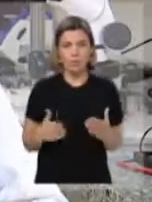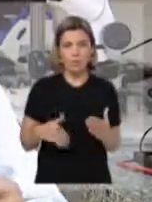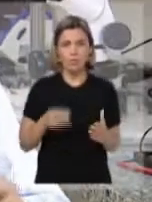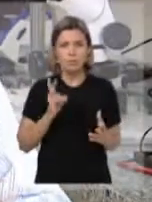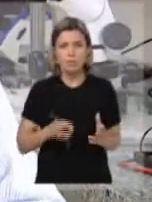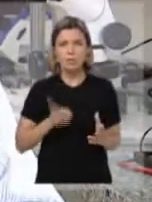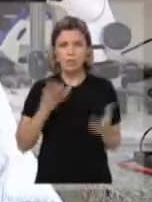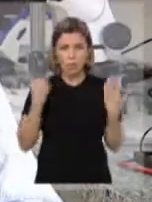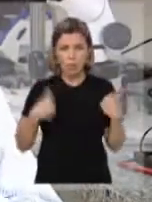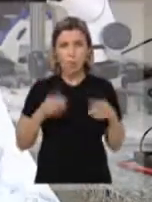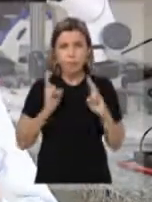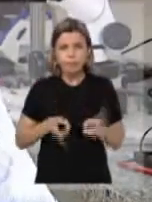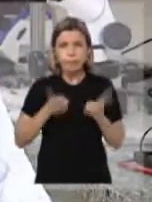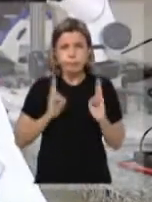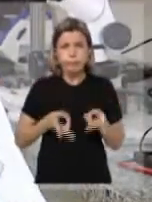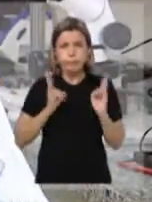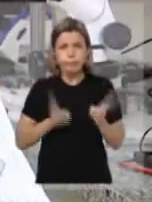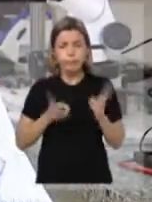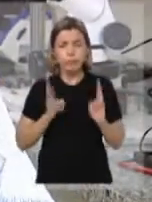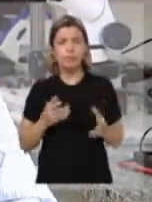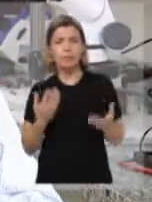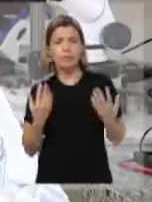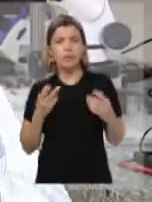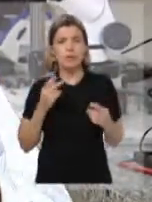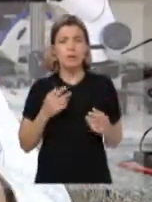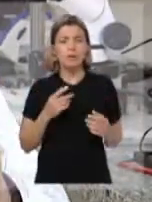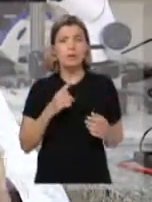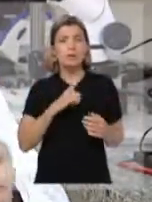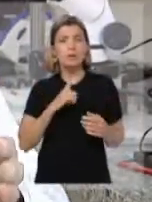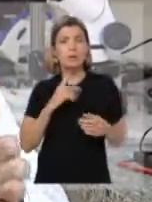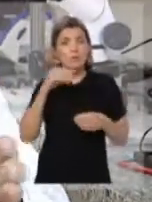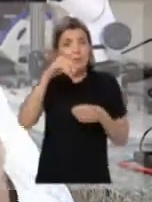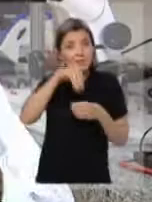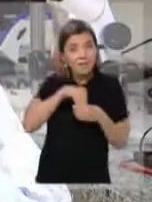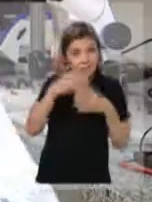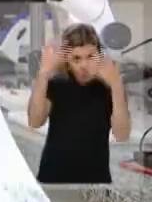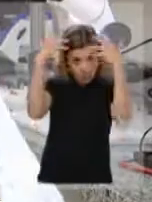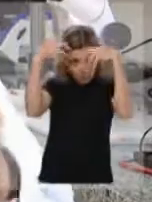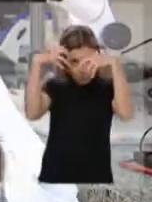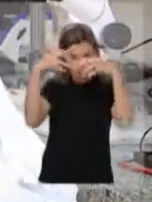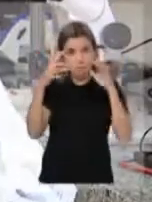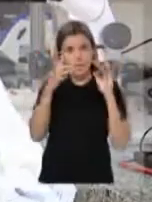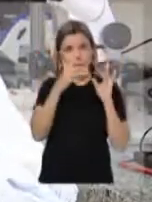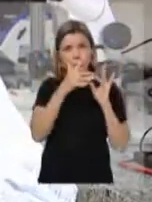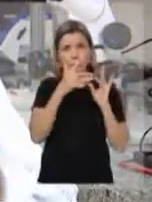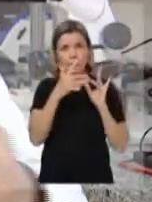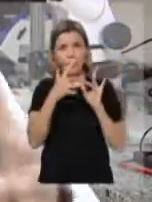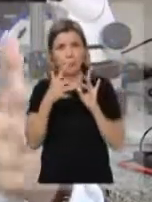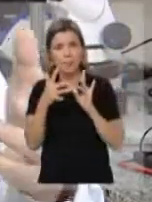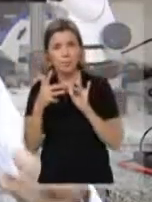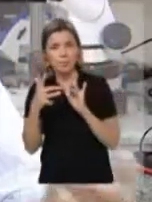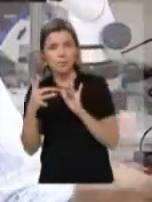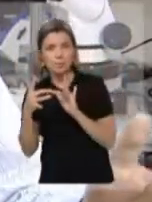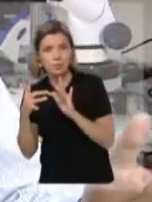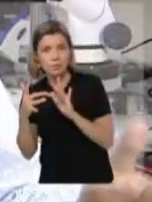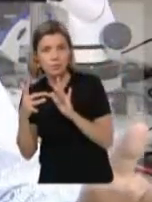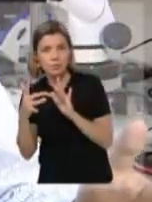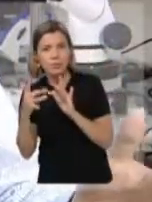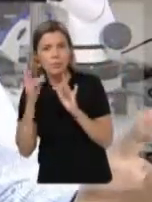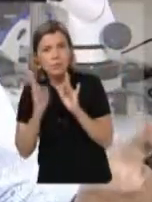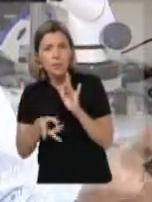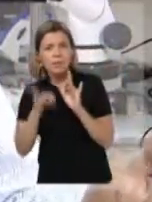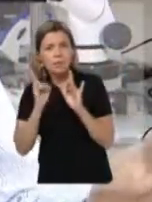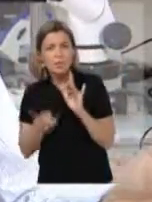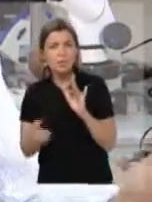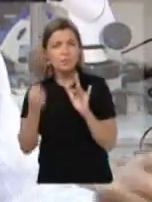via é ativada repetidas vezes, a força sináptica, a sinapse que conecta aqueles neurônios envolvidos com